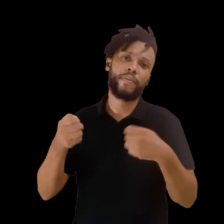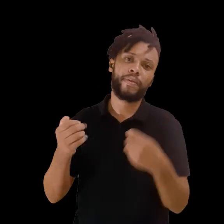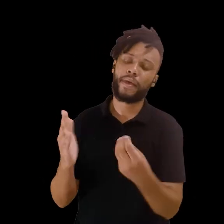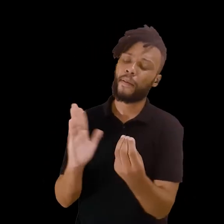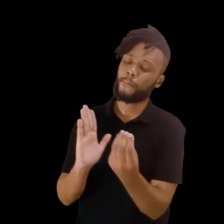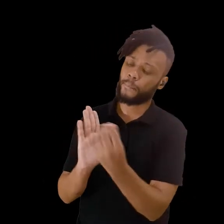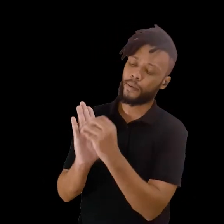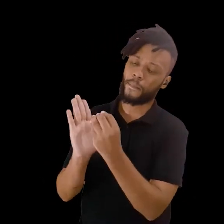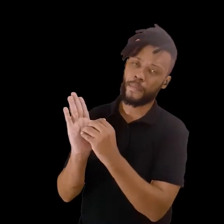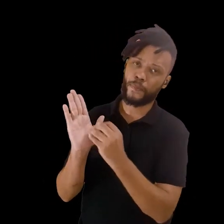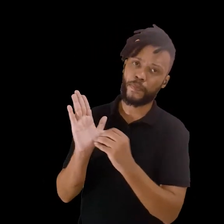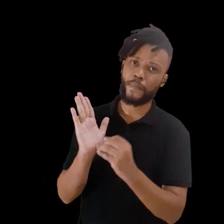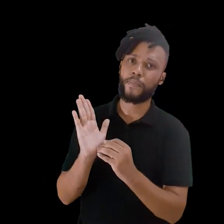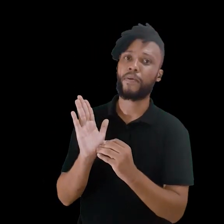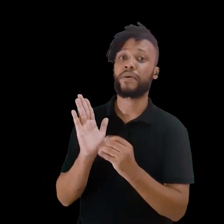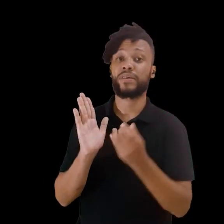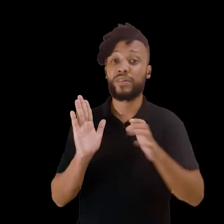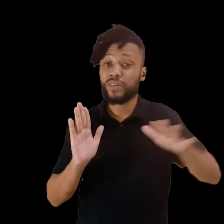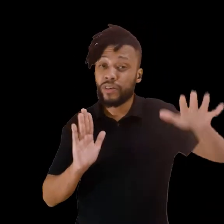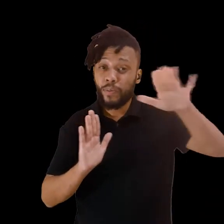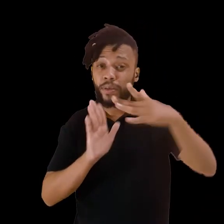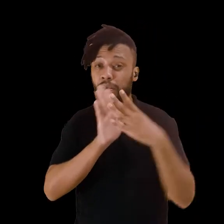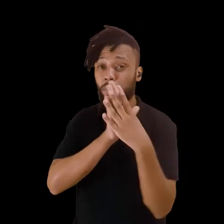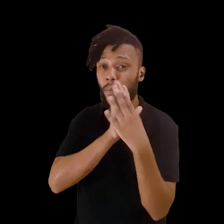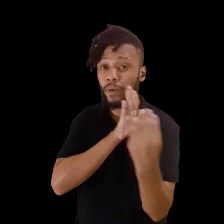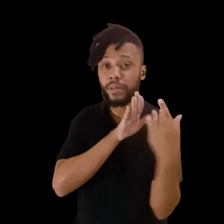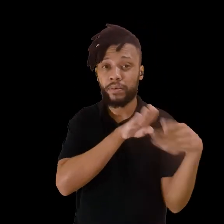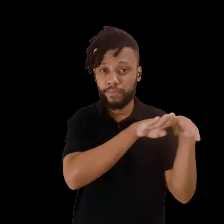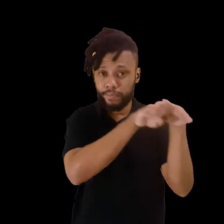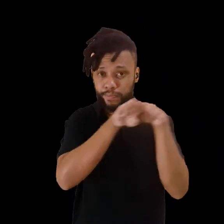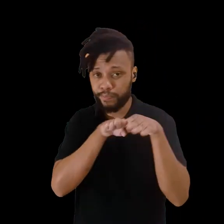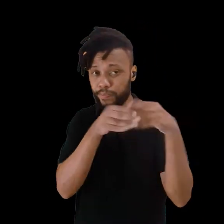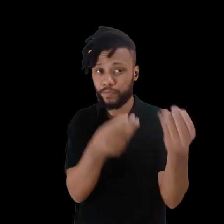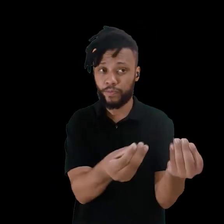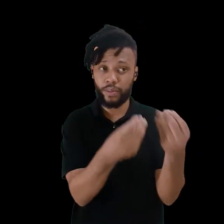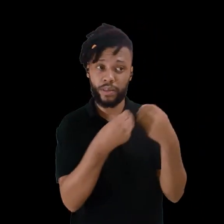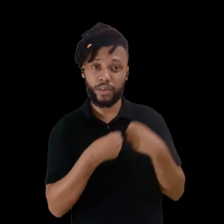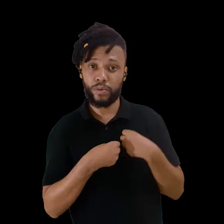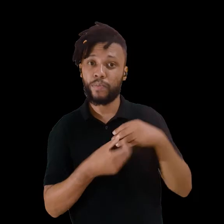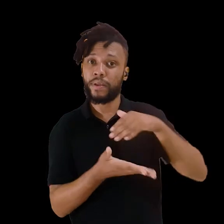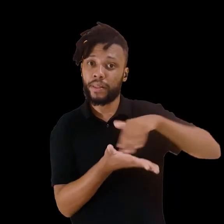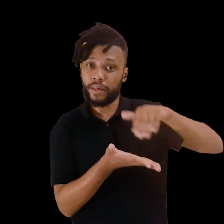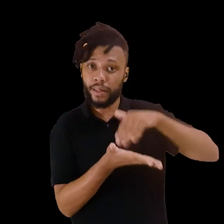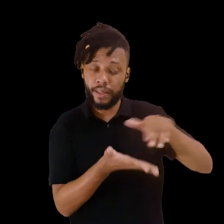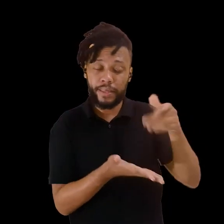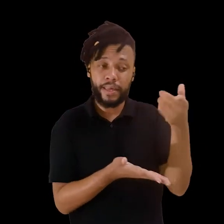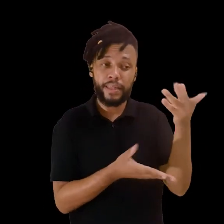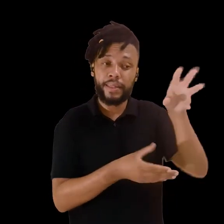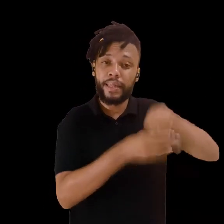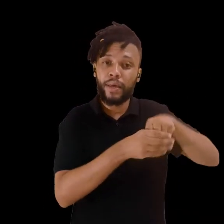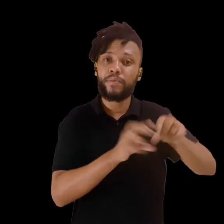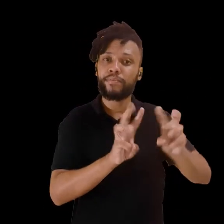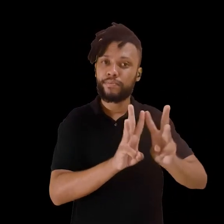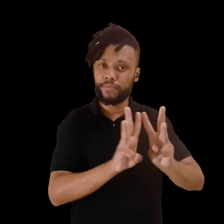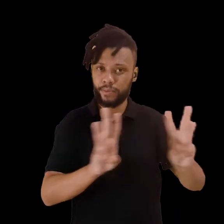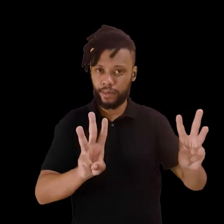ter que preencher, que são padrões, modelos fornecidos pela própria secretaria no